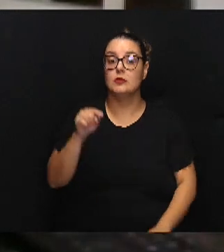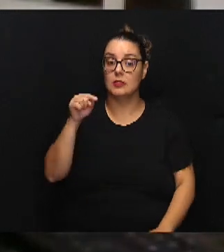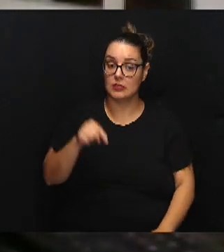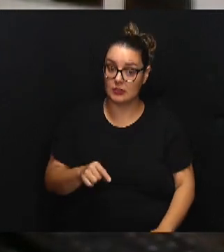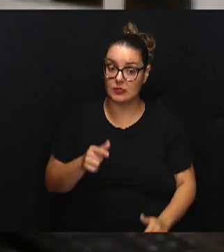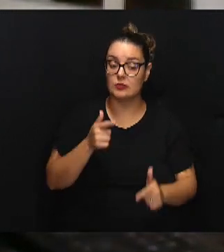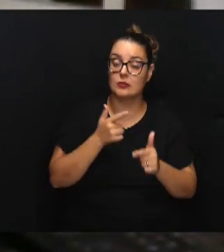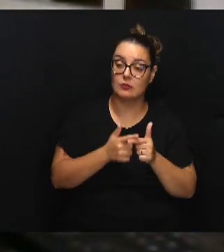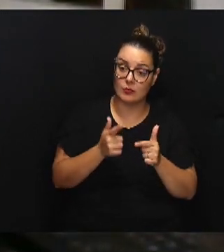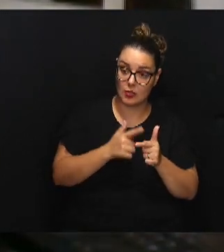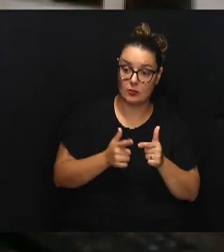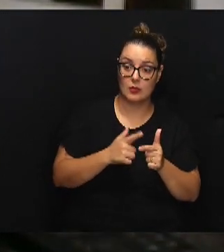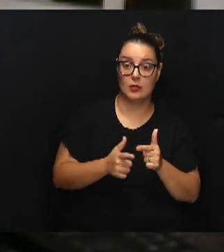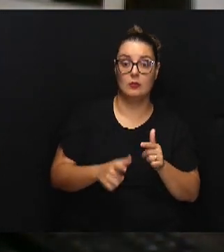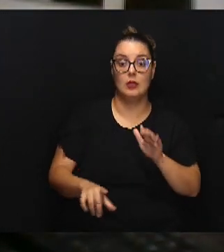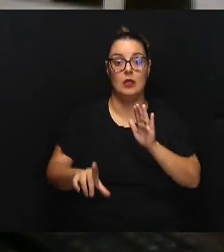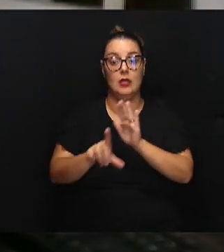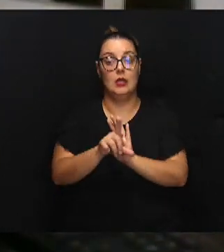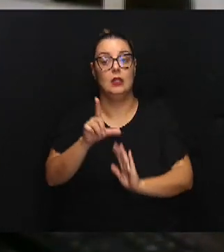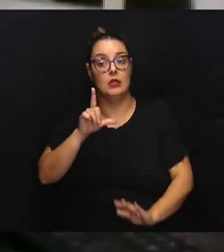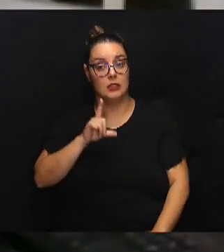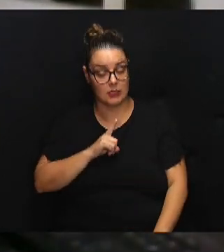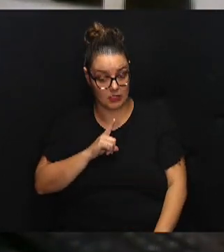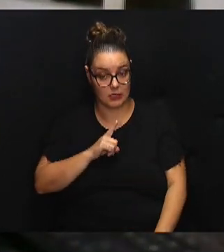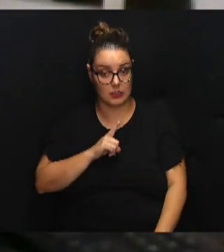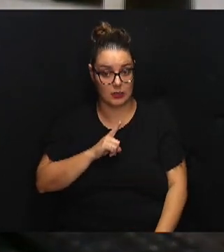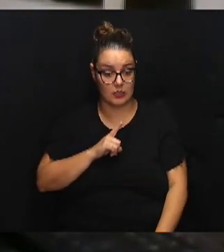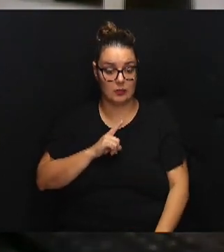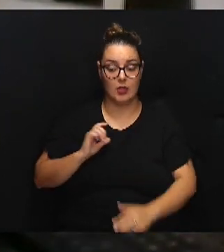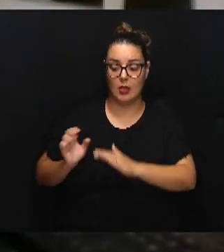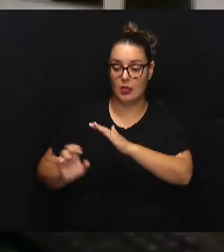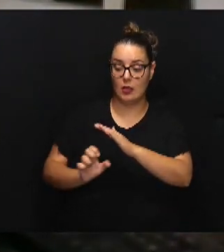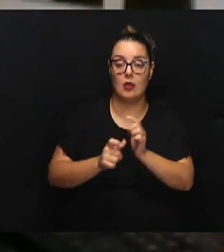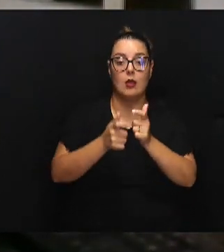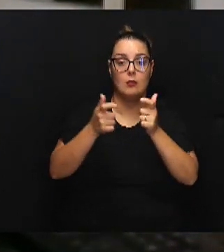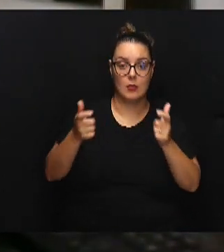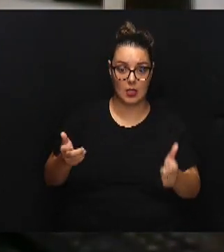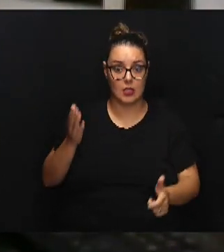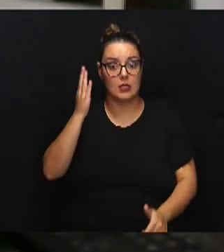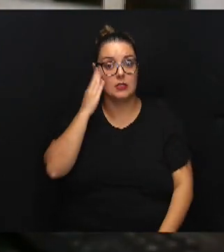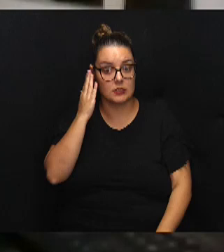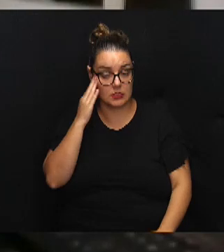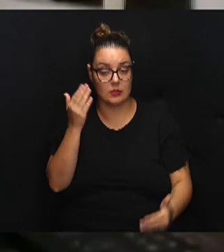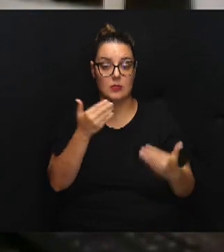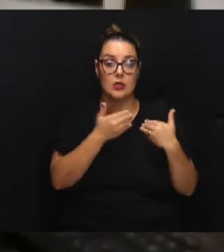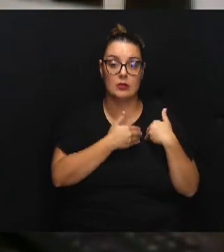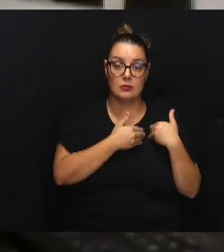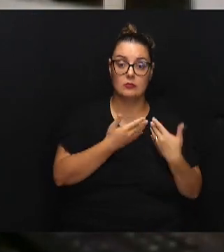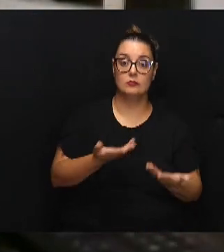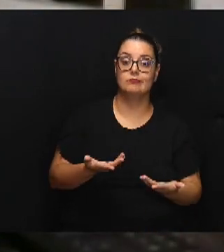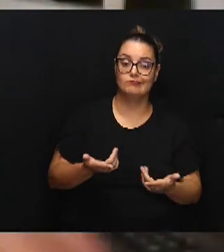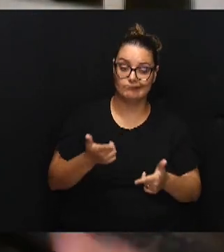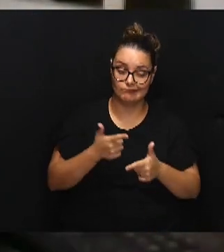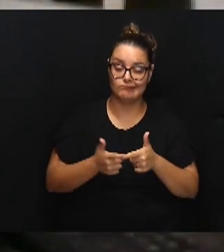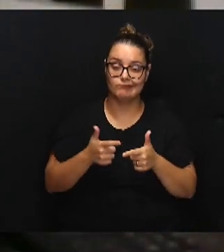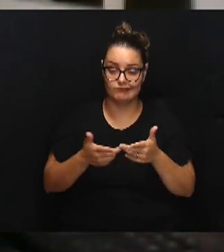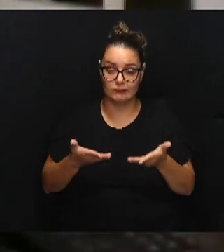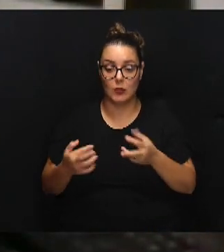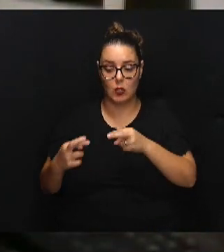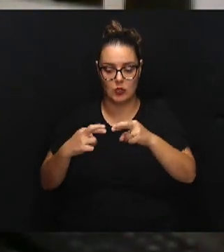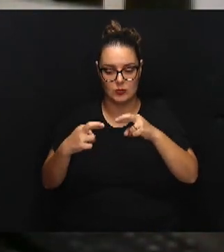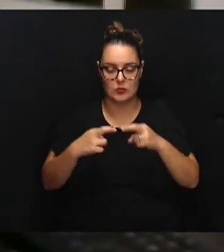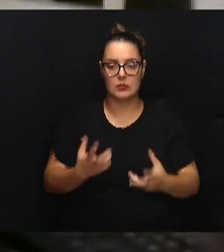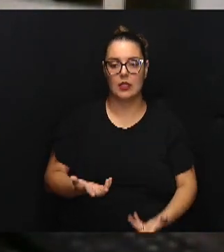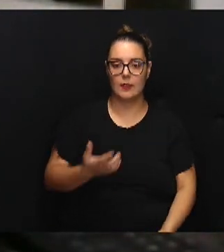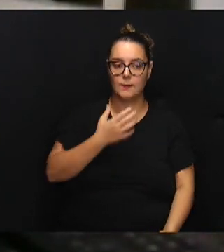gargalo. A legislação existe, as empresas, a maioria delas, sabe as responsabilidades, mas ainda é um gargalo na questão de fiscalização.